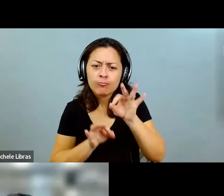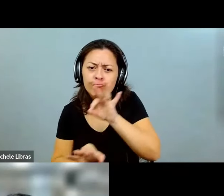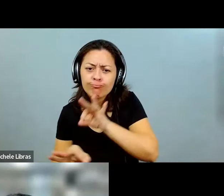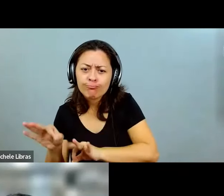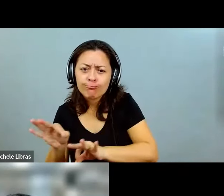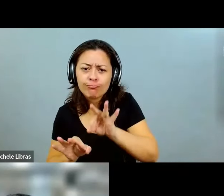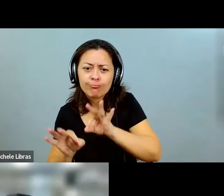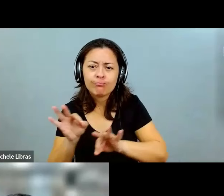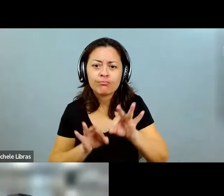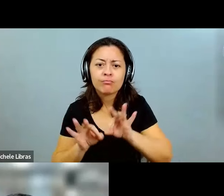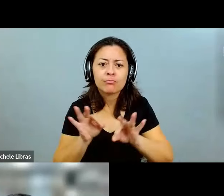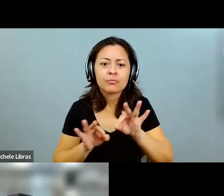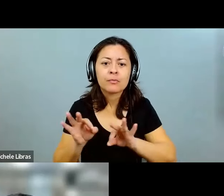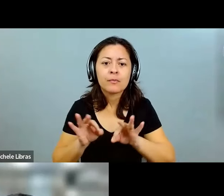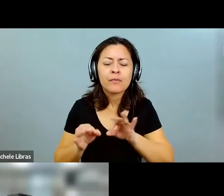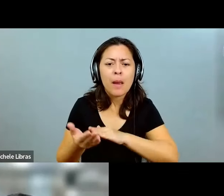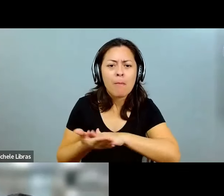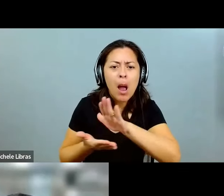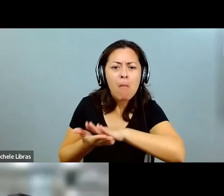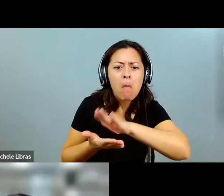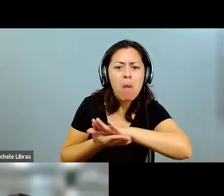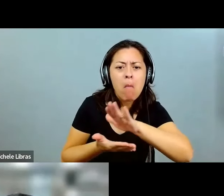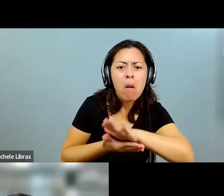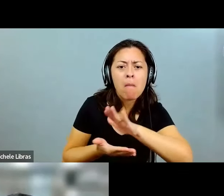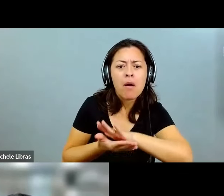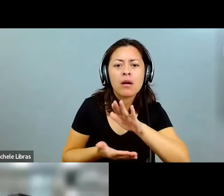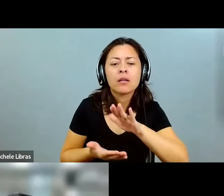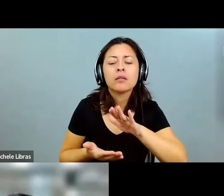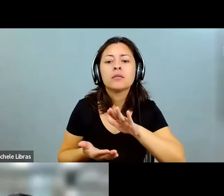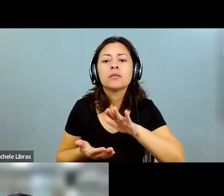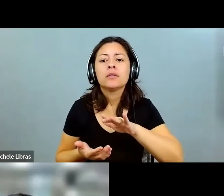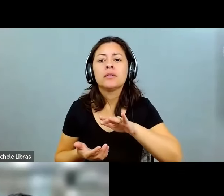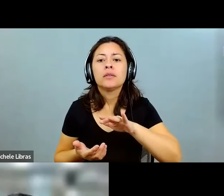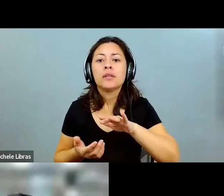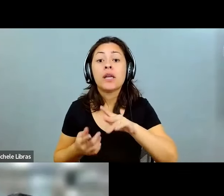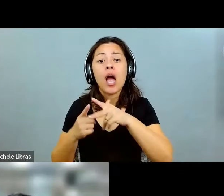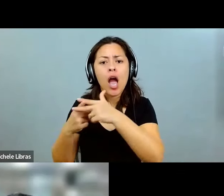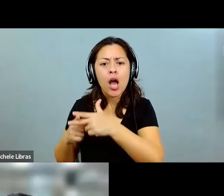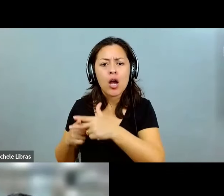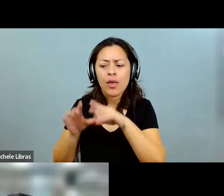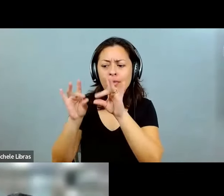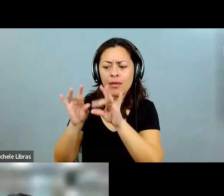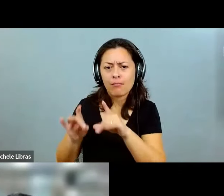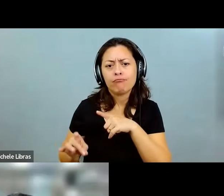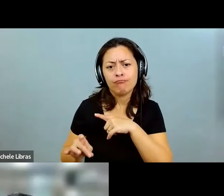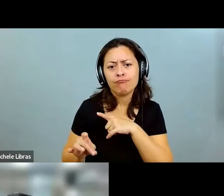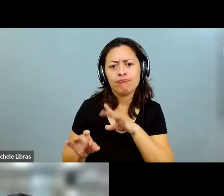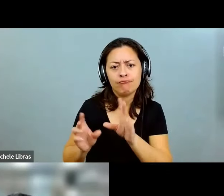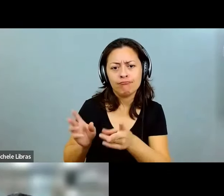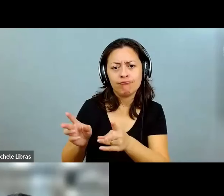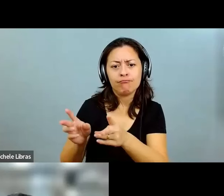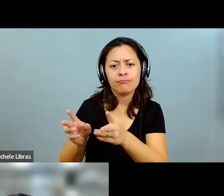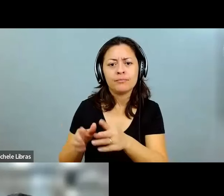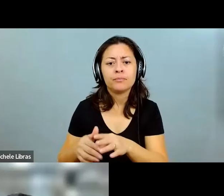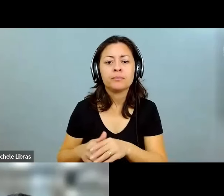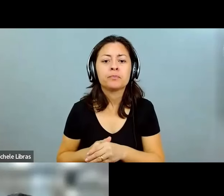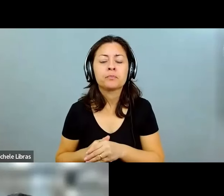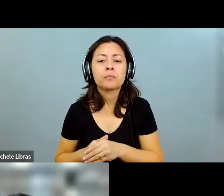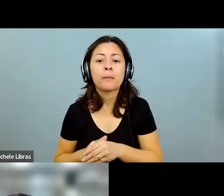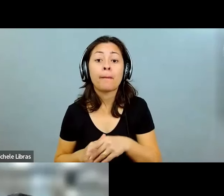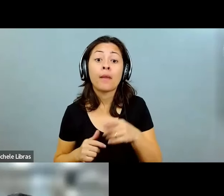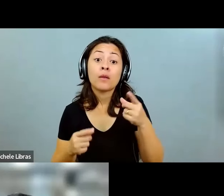custo de produção que esse esse esses ajustes eles sempre vê e permanecem no no longo prazo né Então esse é o cenário que a